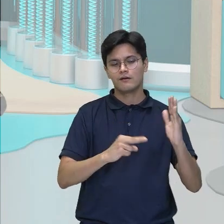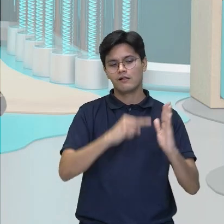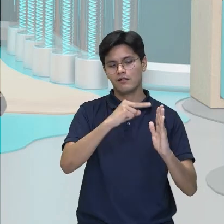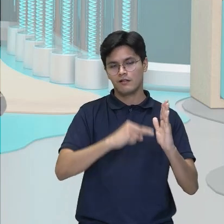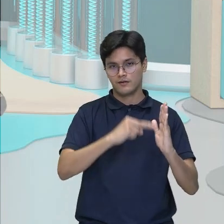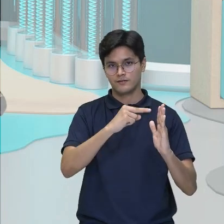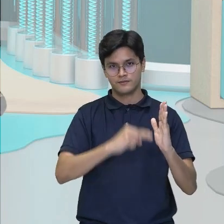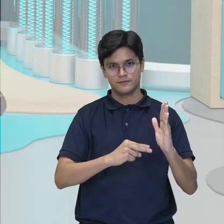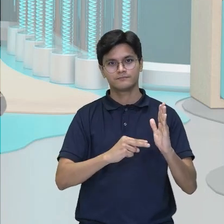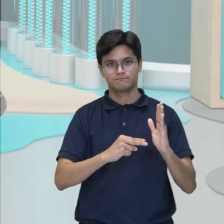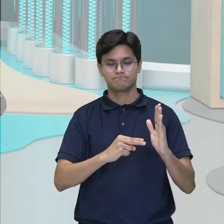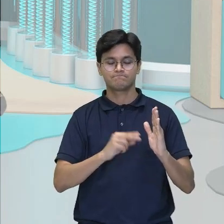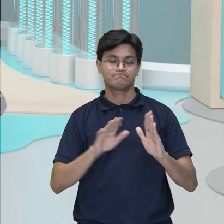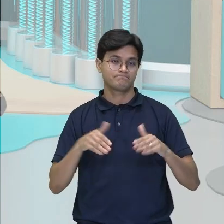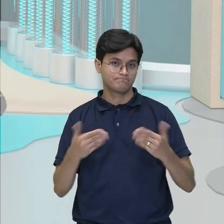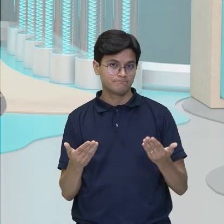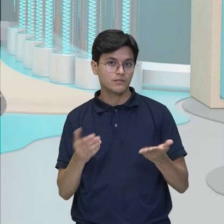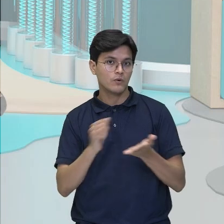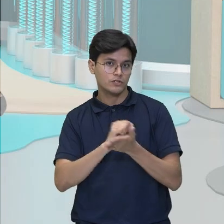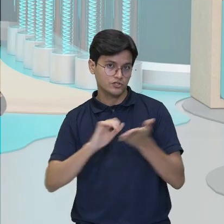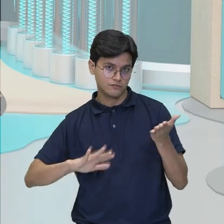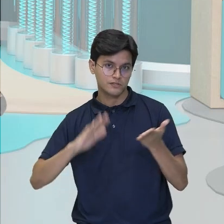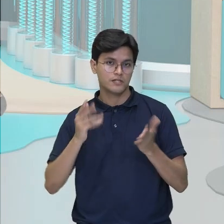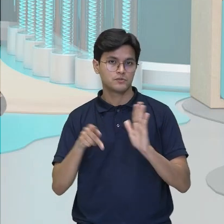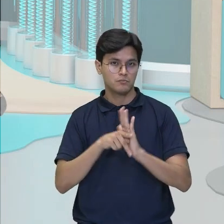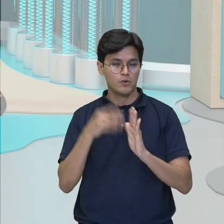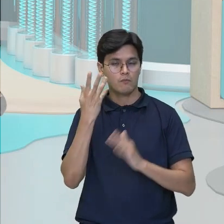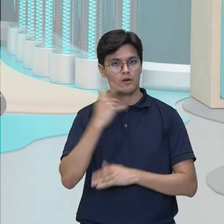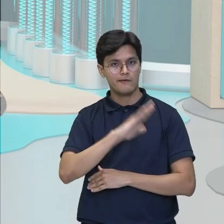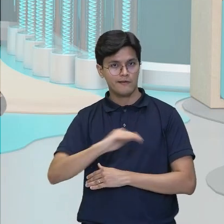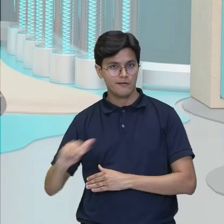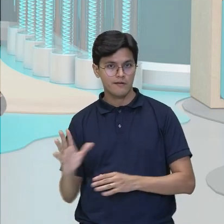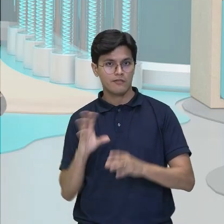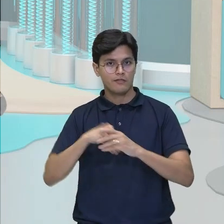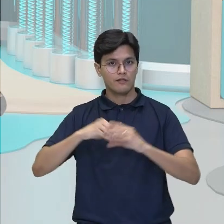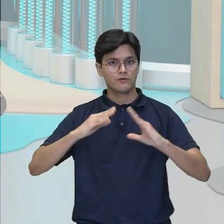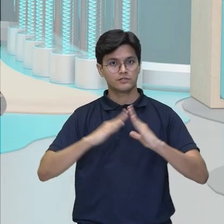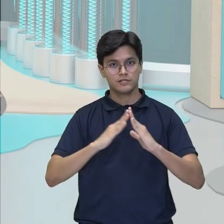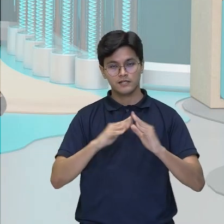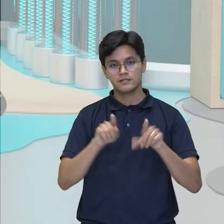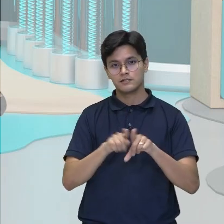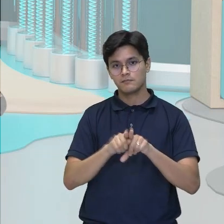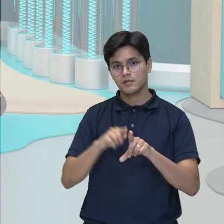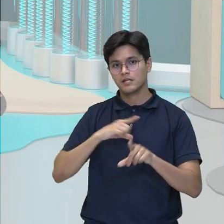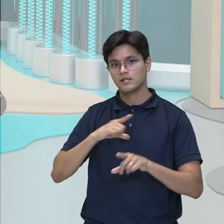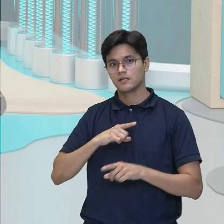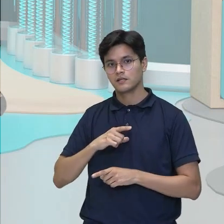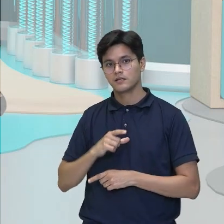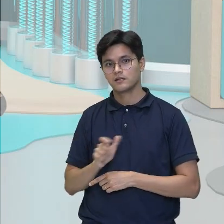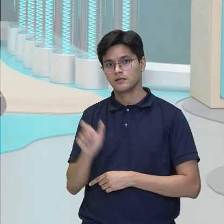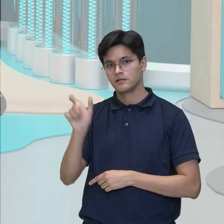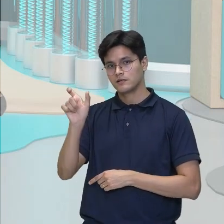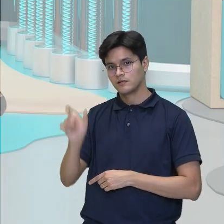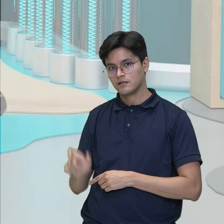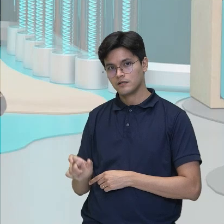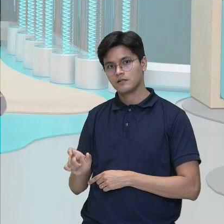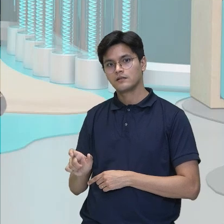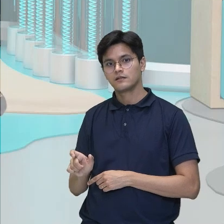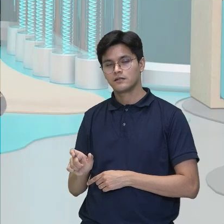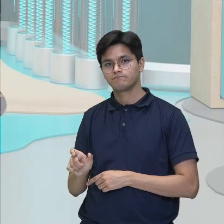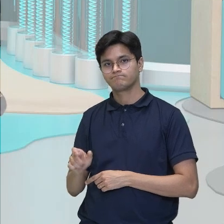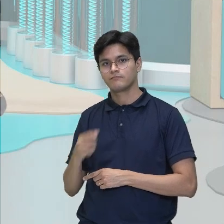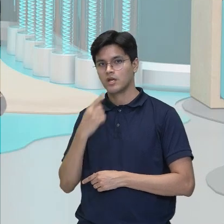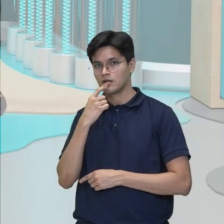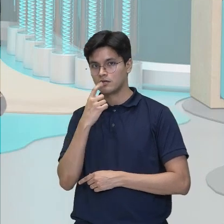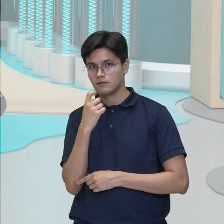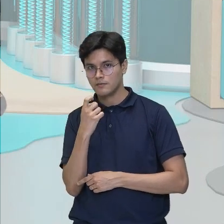é? Então, são atividades que elas menos fazem em casa. Aqui nós temos o baking, que é cozinhar, e aqui a última é o washing hands, lavar as